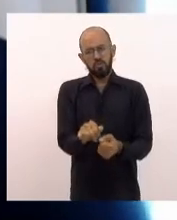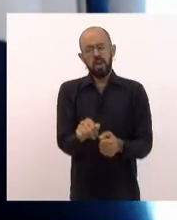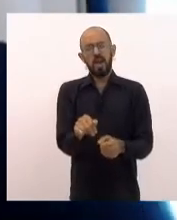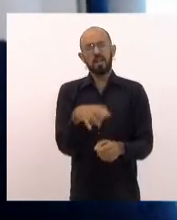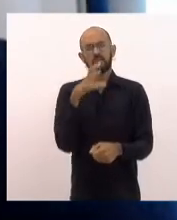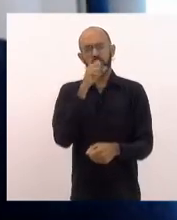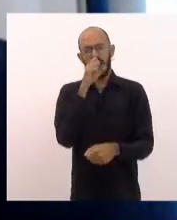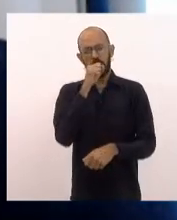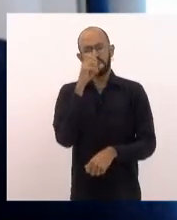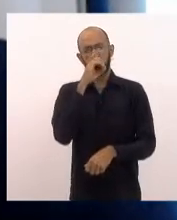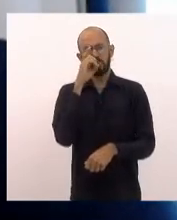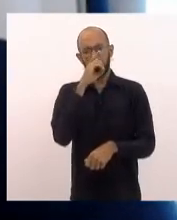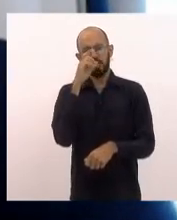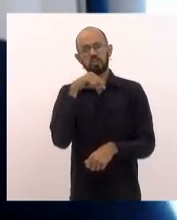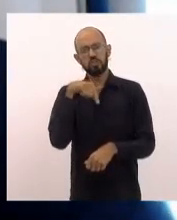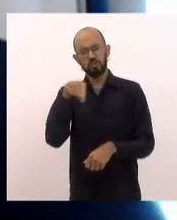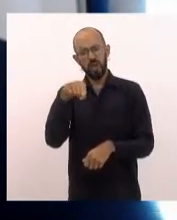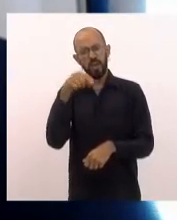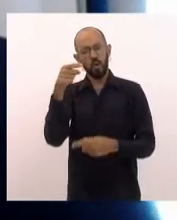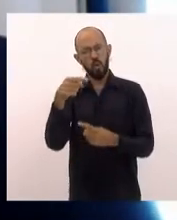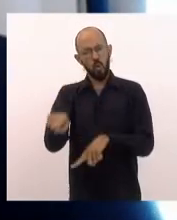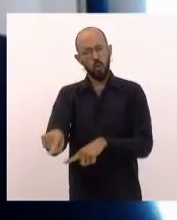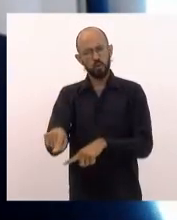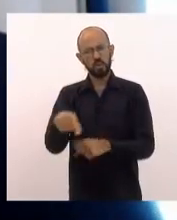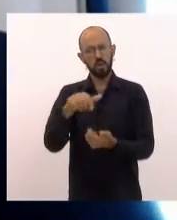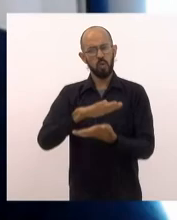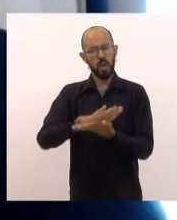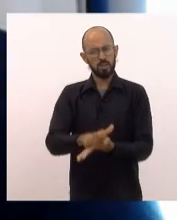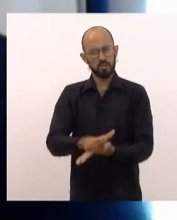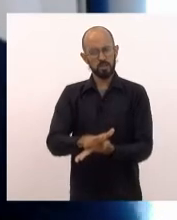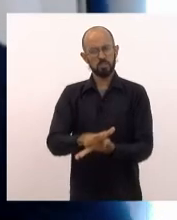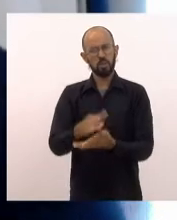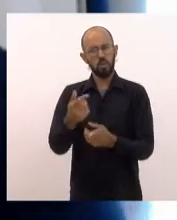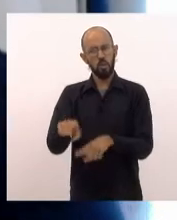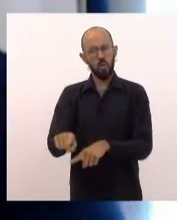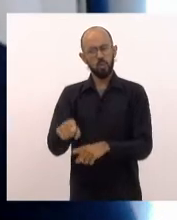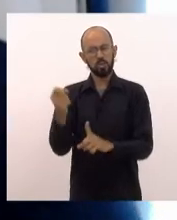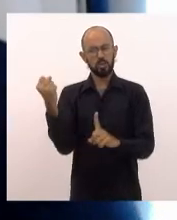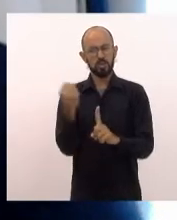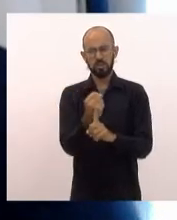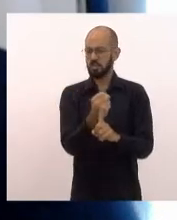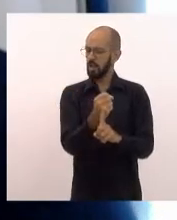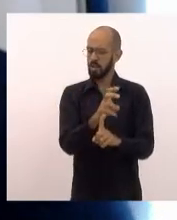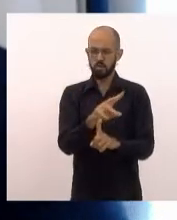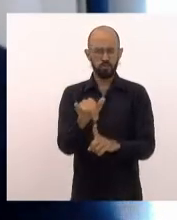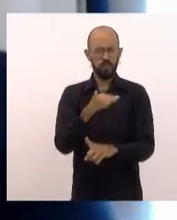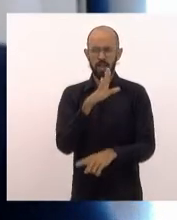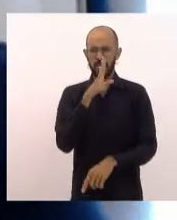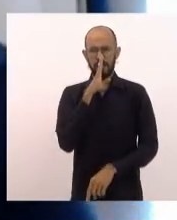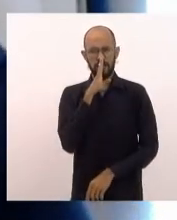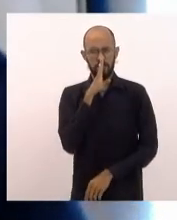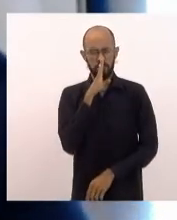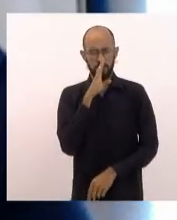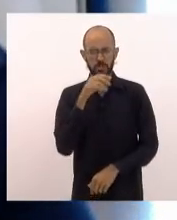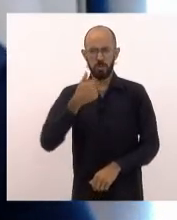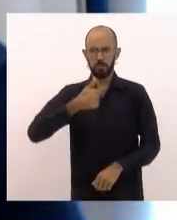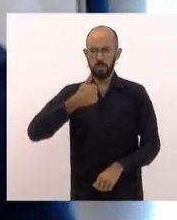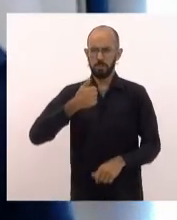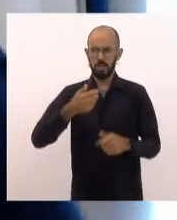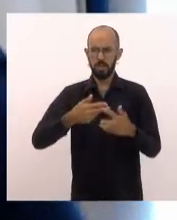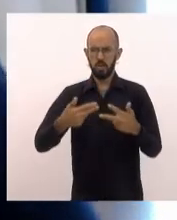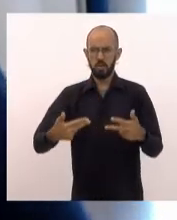ruas contra o racismo, contra esse brutal assassinato, não vamos nos calar. Esse é o primeiro aspecto que eu